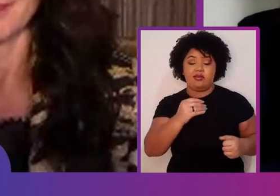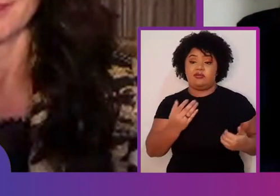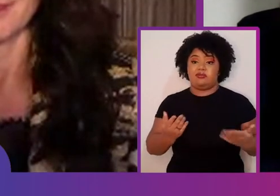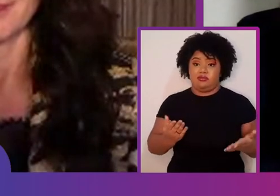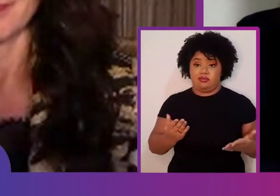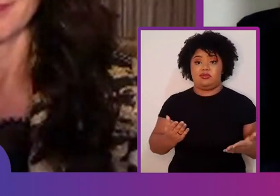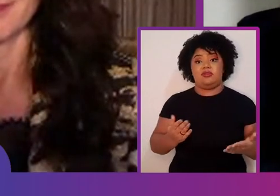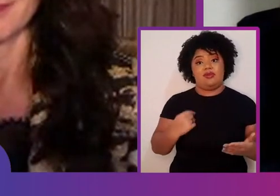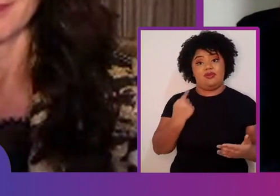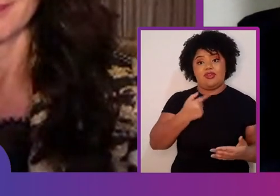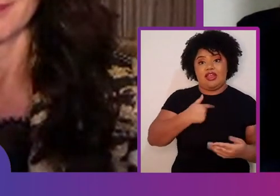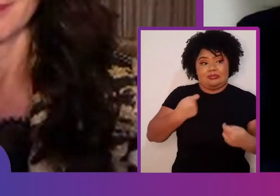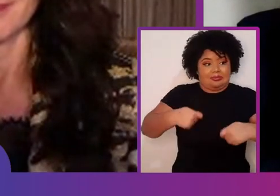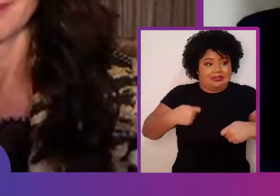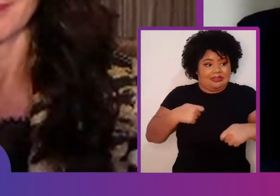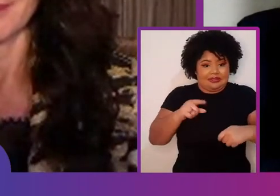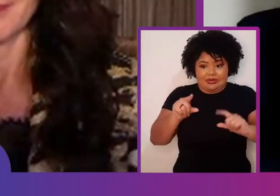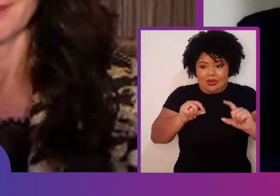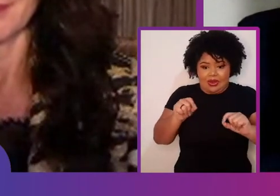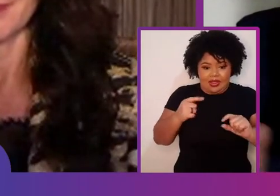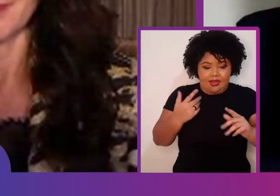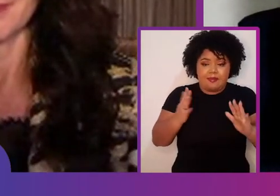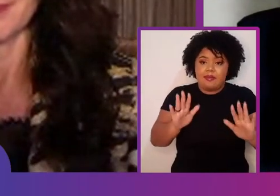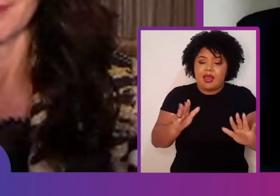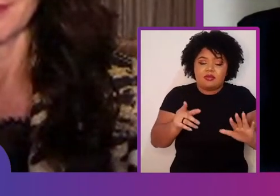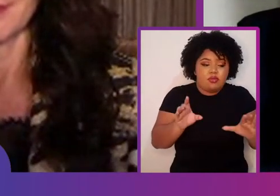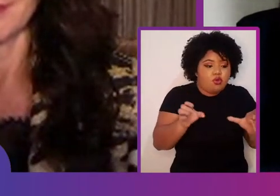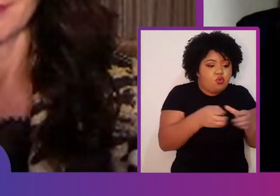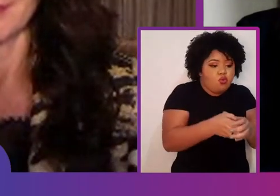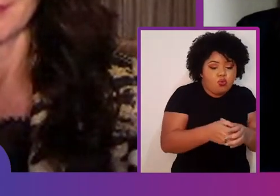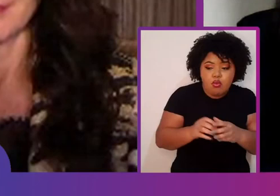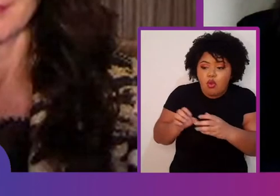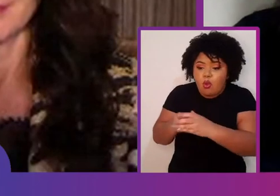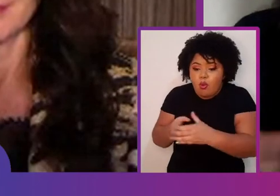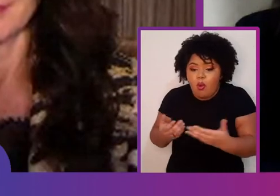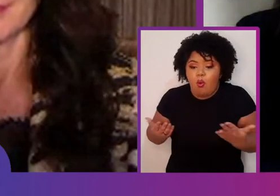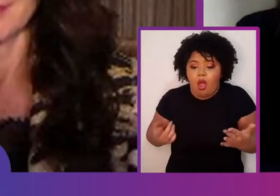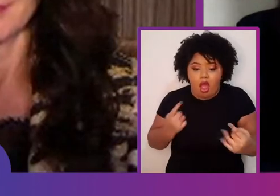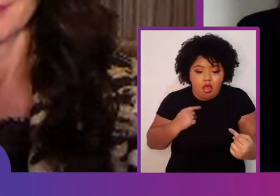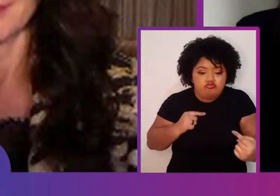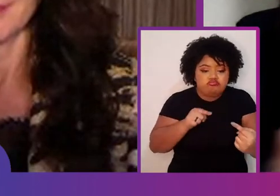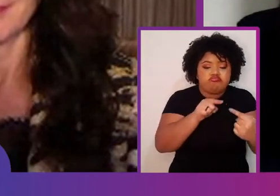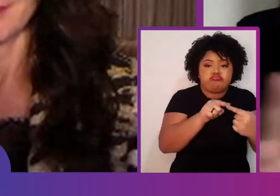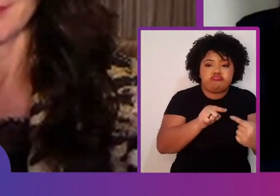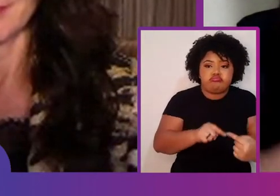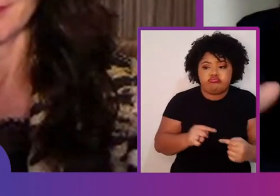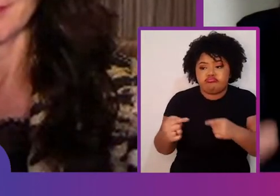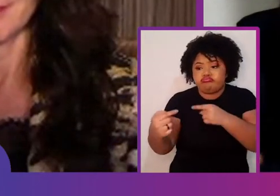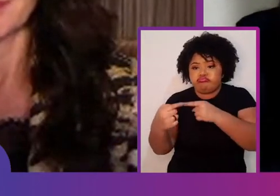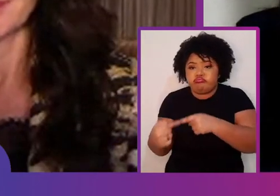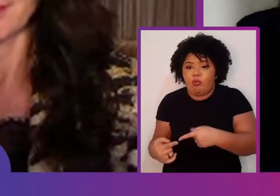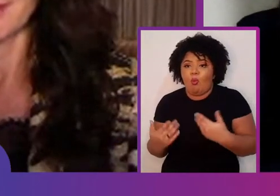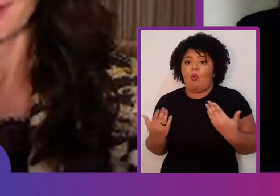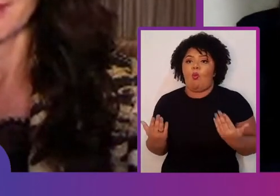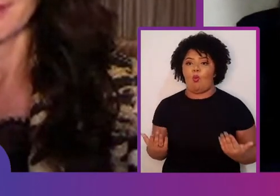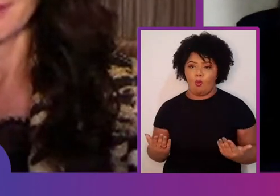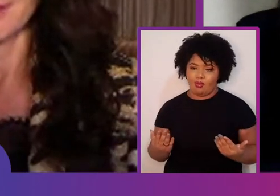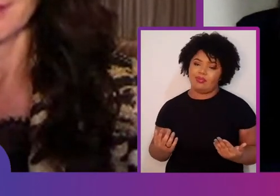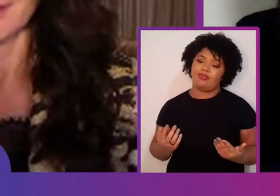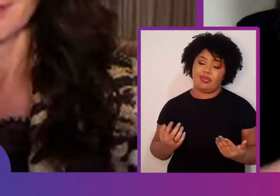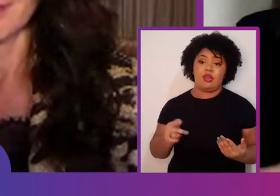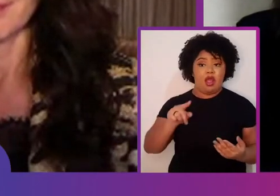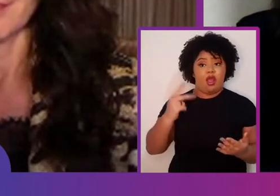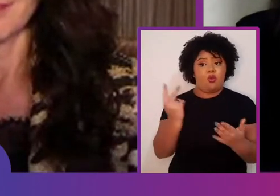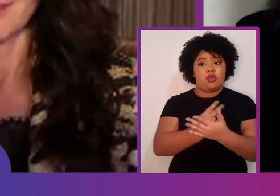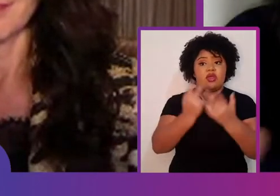por causa do pertencimento, por causa do grupo. Então, a polarização é um fenômeno que é natural quando os grupos podem se